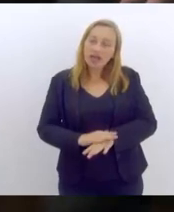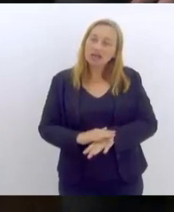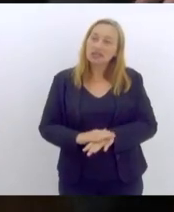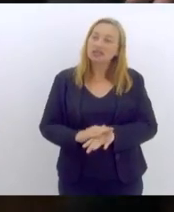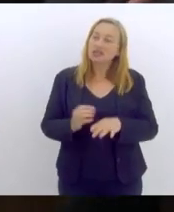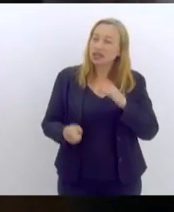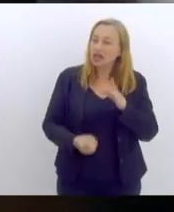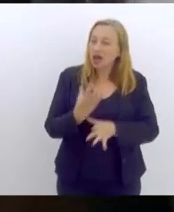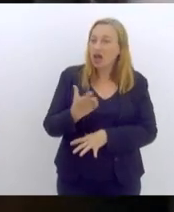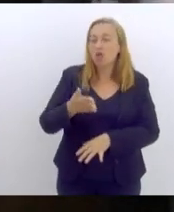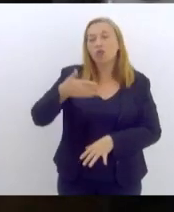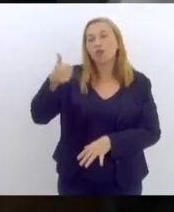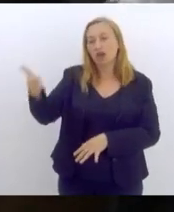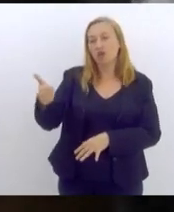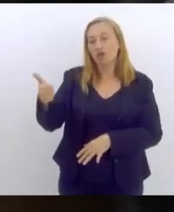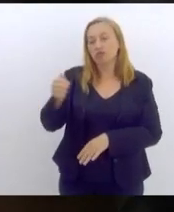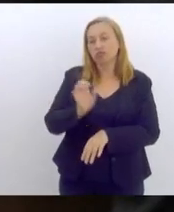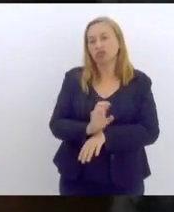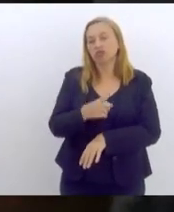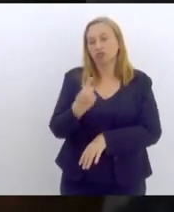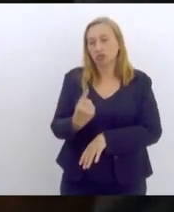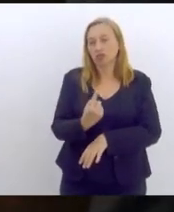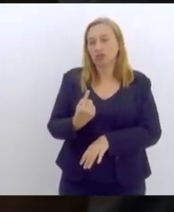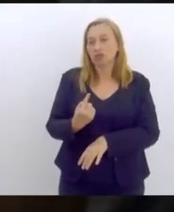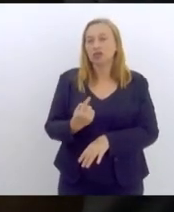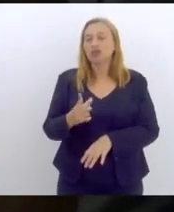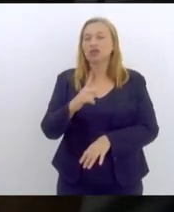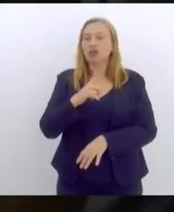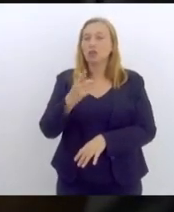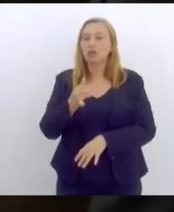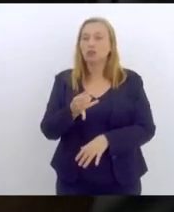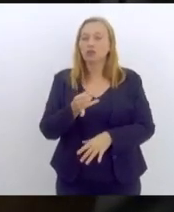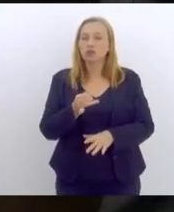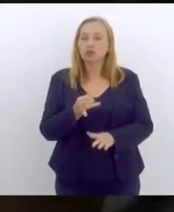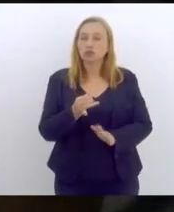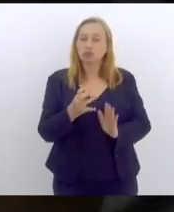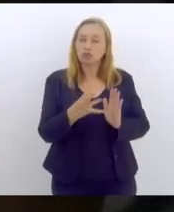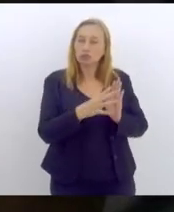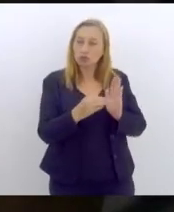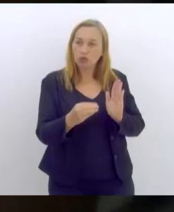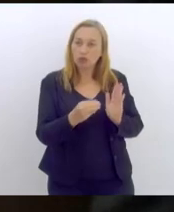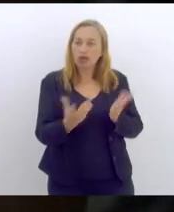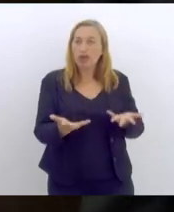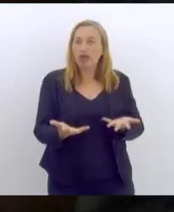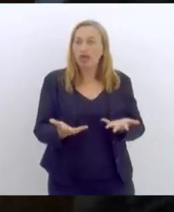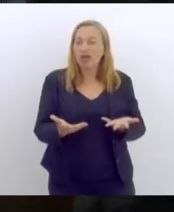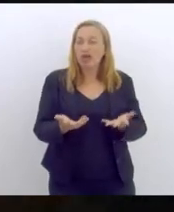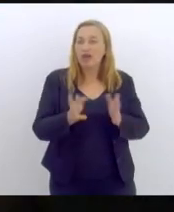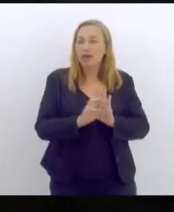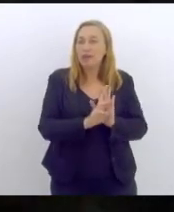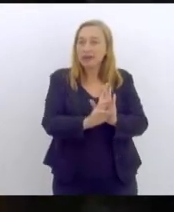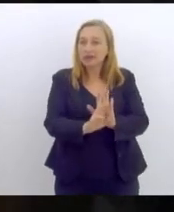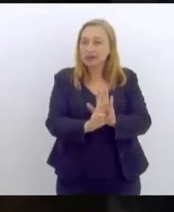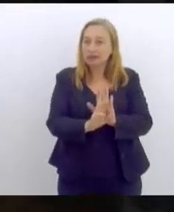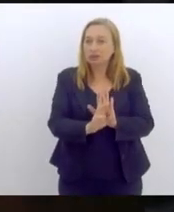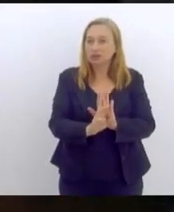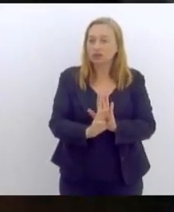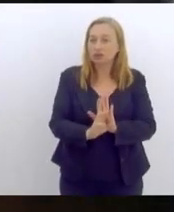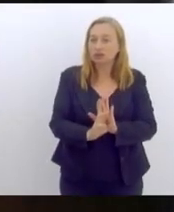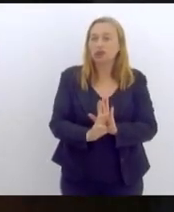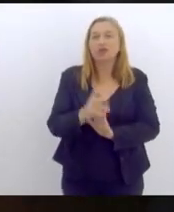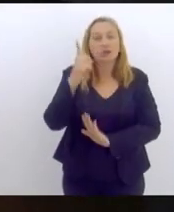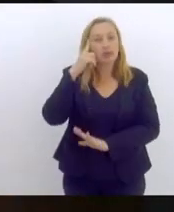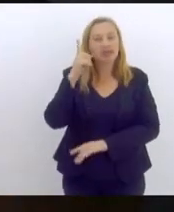construirmos o melhor pelo nosso Estado. Aqui temos um exemplo e aqui fica representando os que